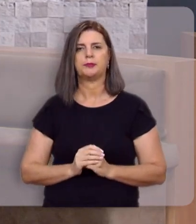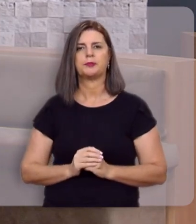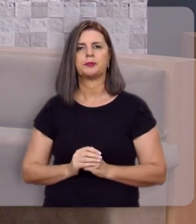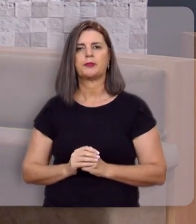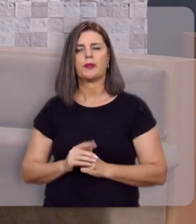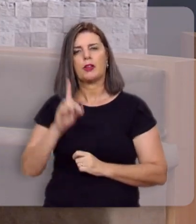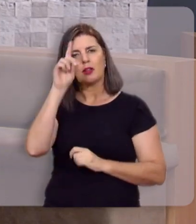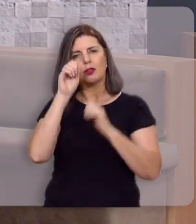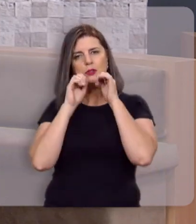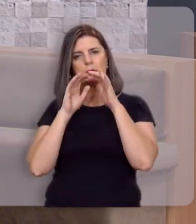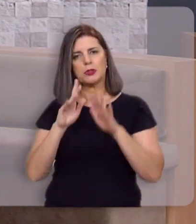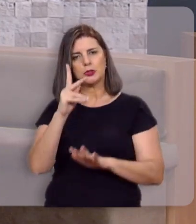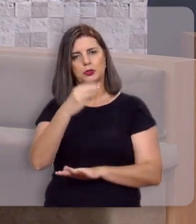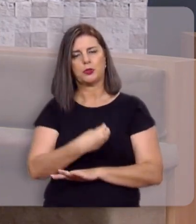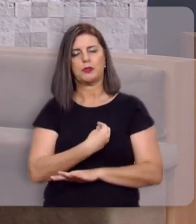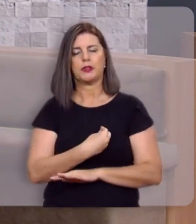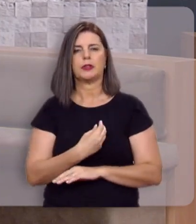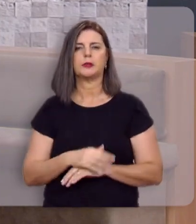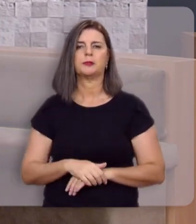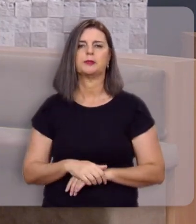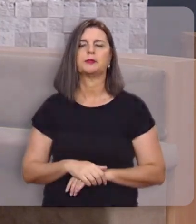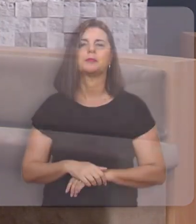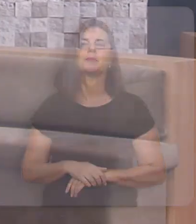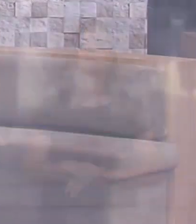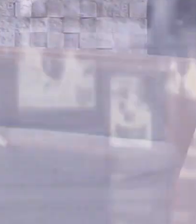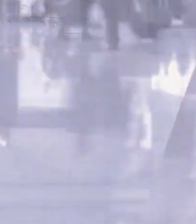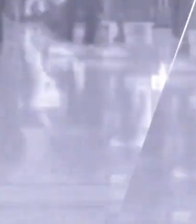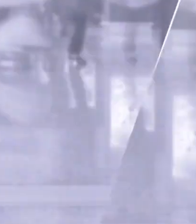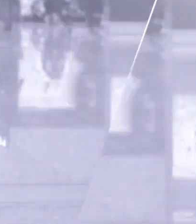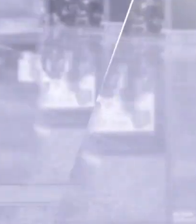Amém. Deus abençoe a sua vida.